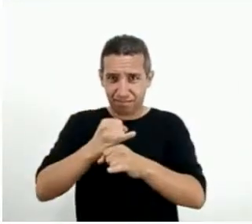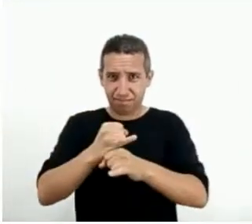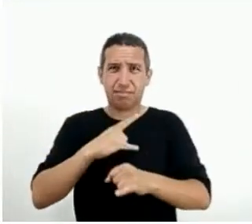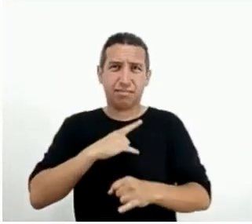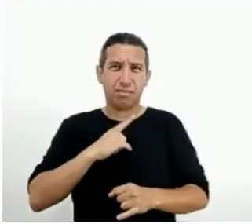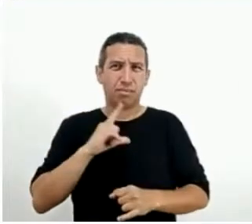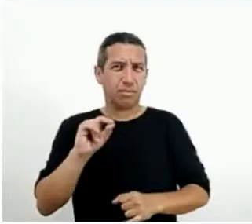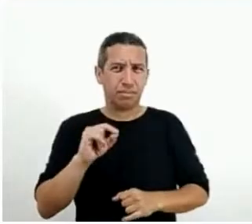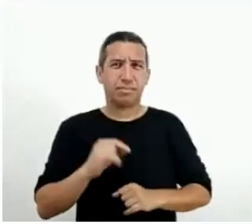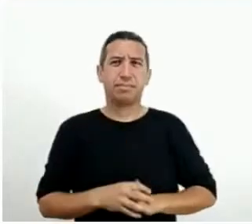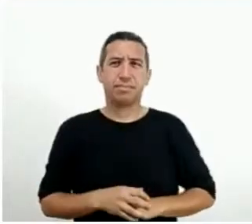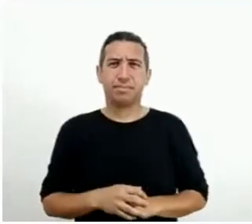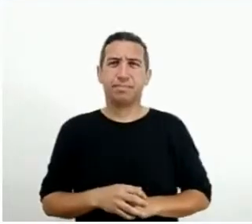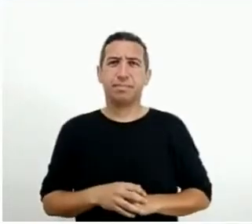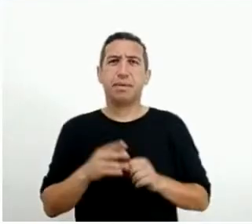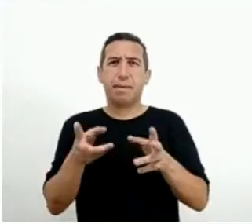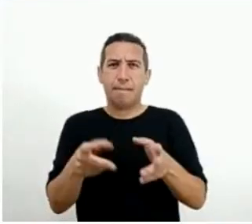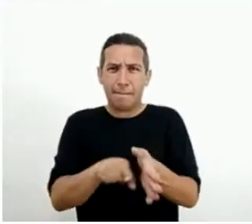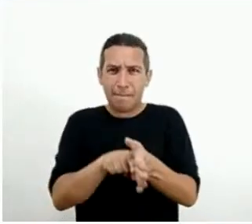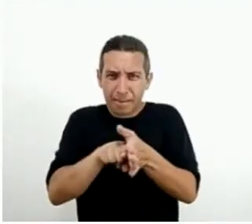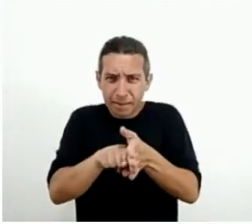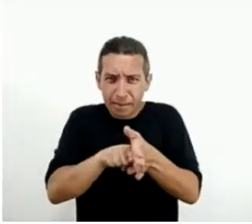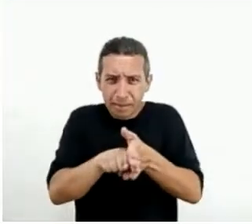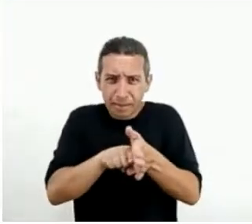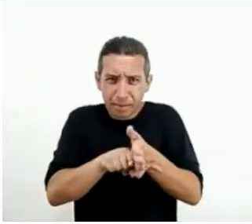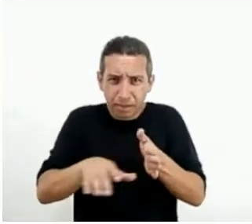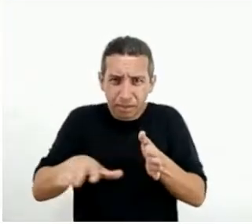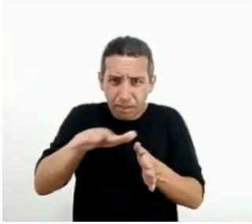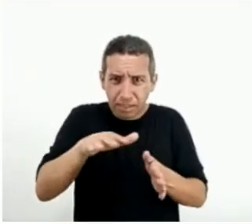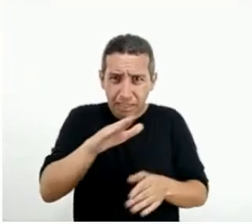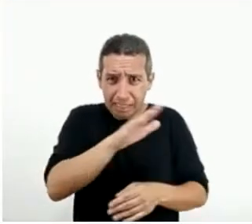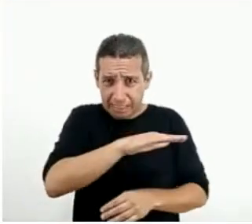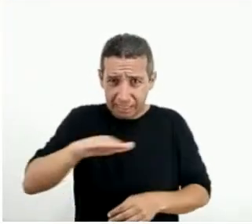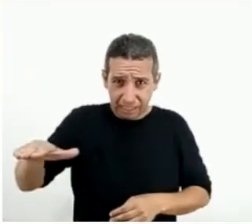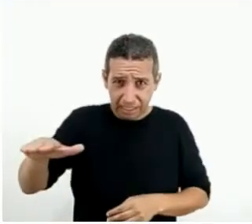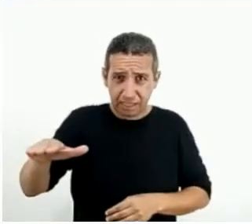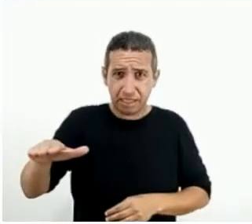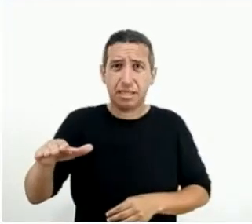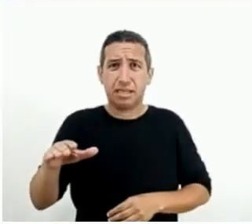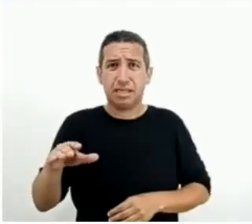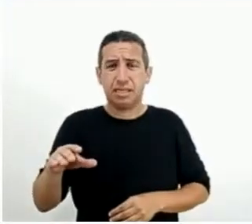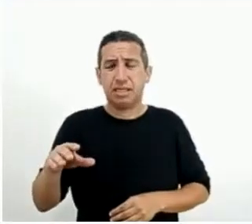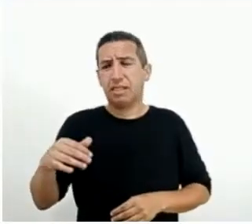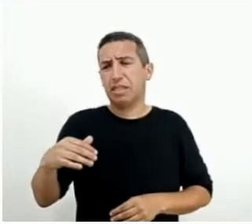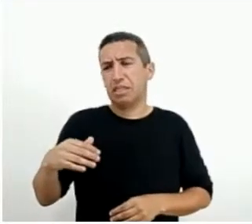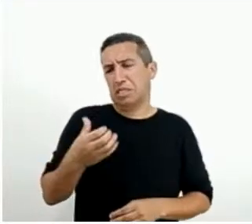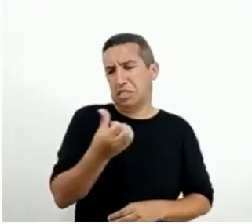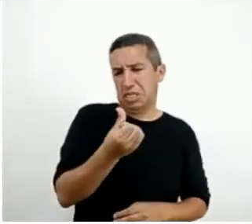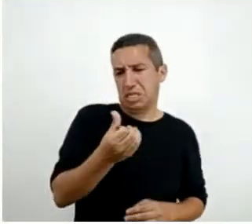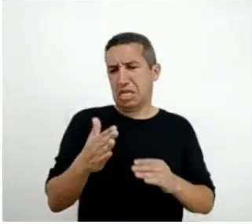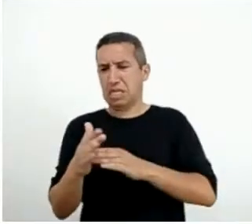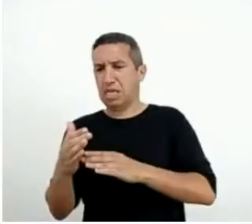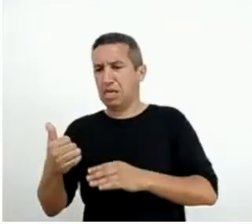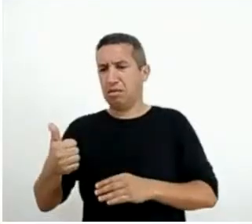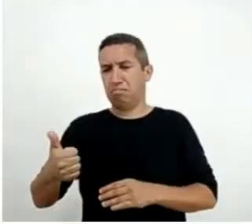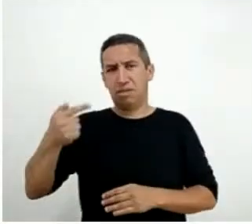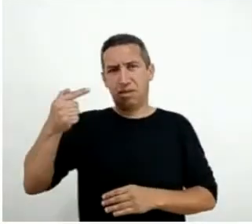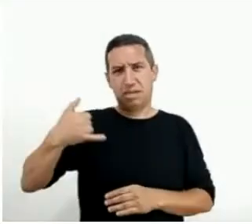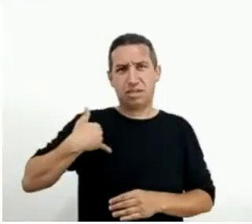e pesquisando, através disso, crianças com diagnóstico de TEA de 6 a 17 anos, e